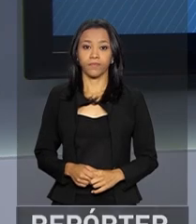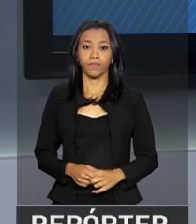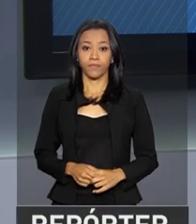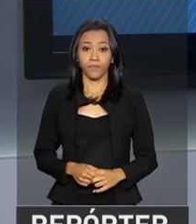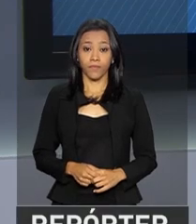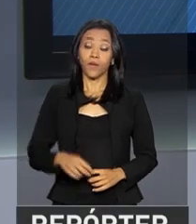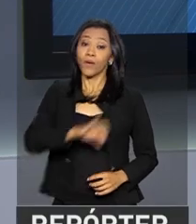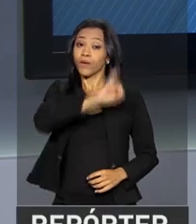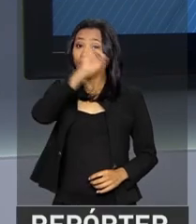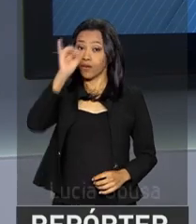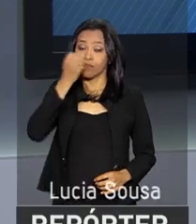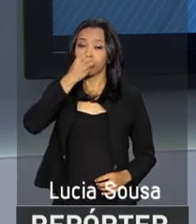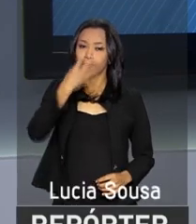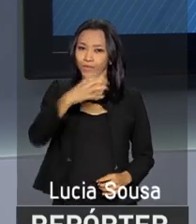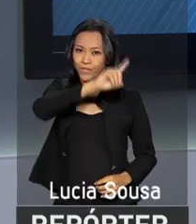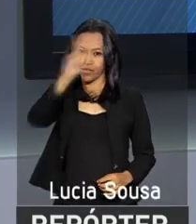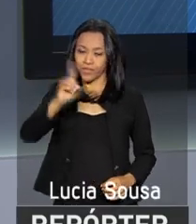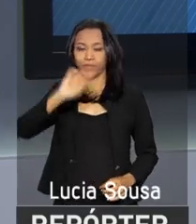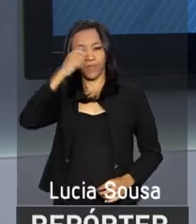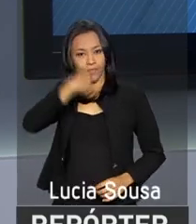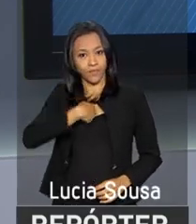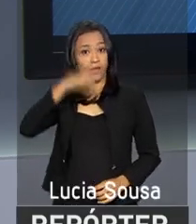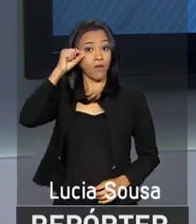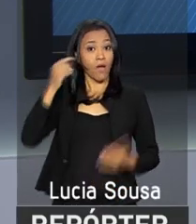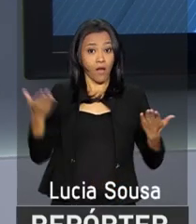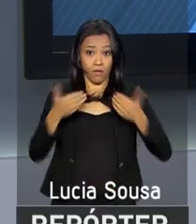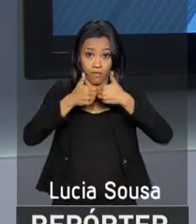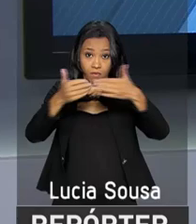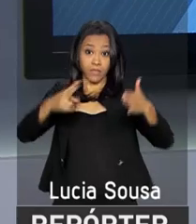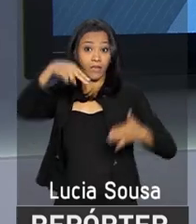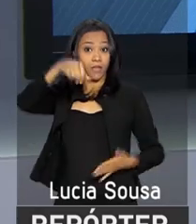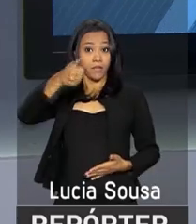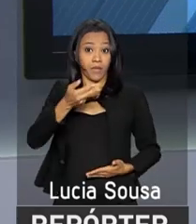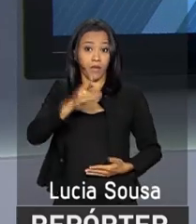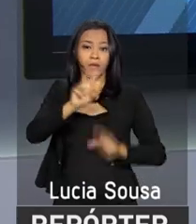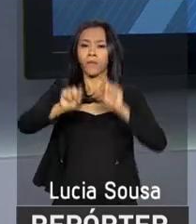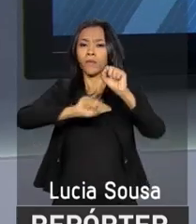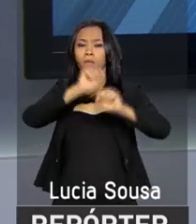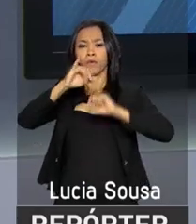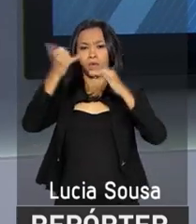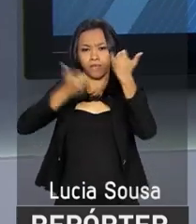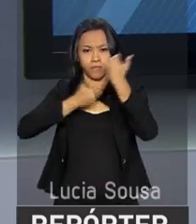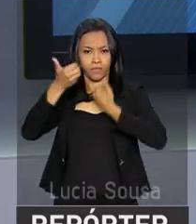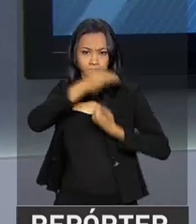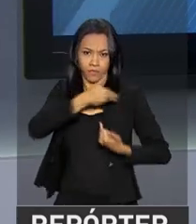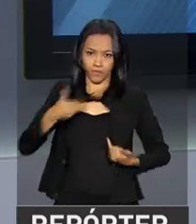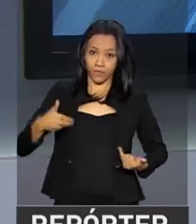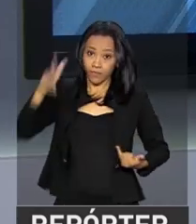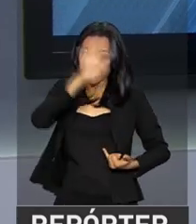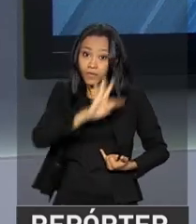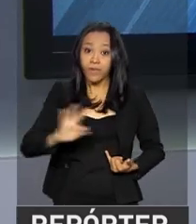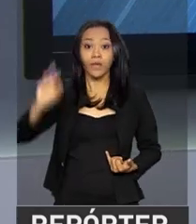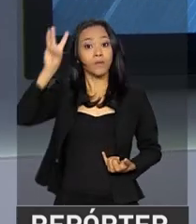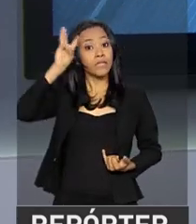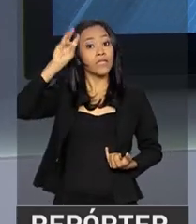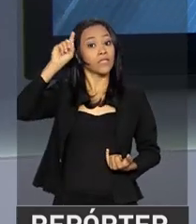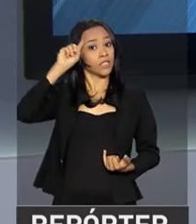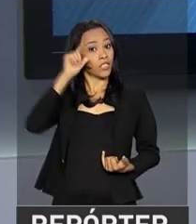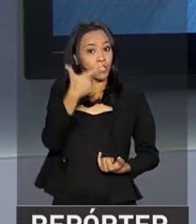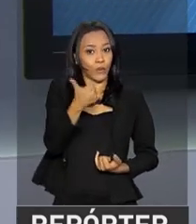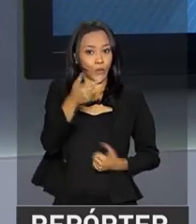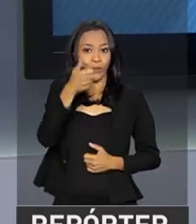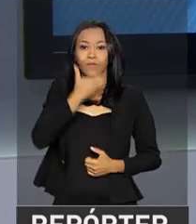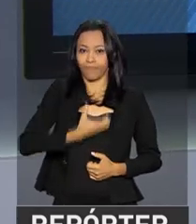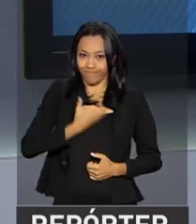olá bom dia sou thaíssa dias e começa agora o repórter nbr com as notícias do governo federal desta terça feira 12 de